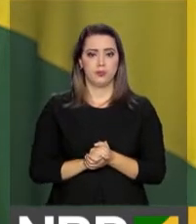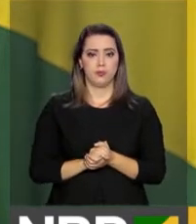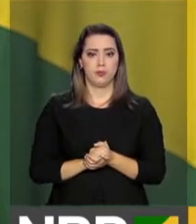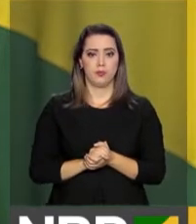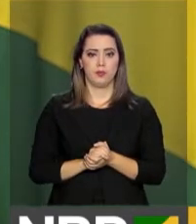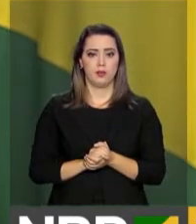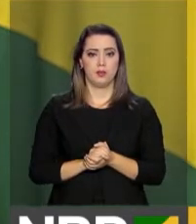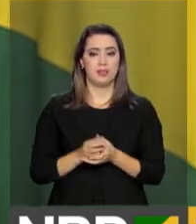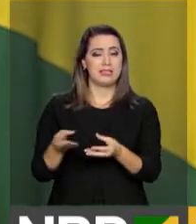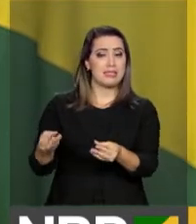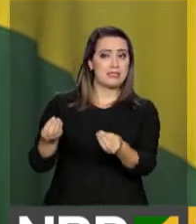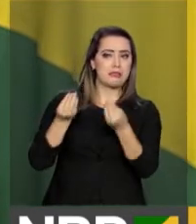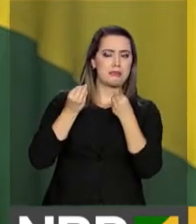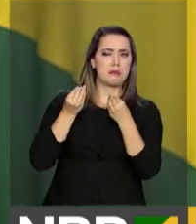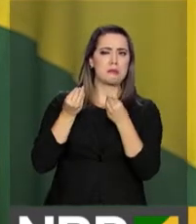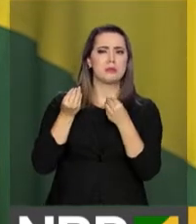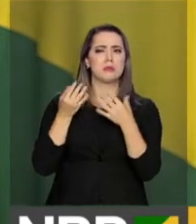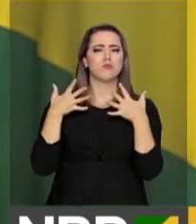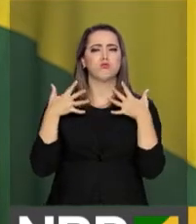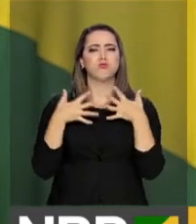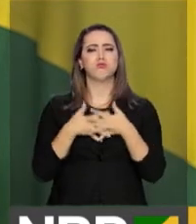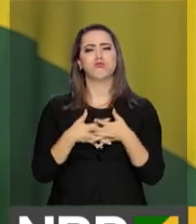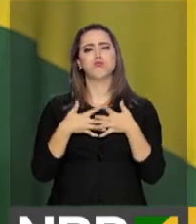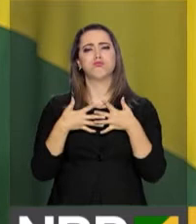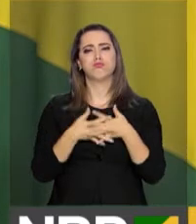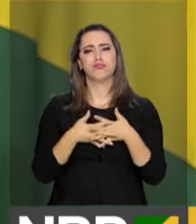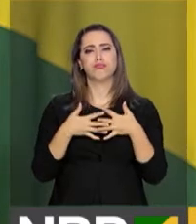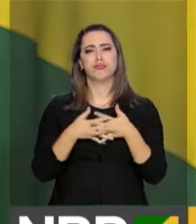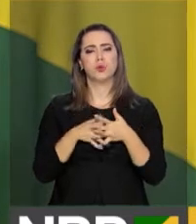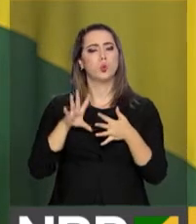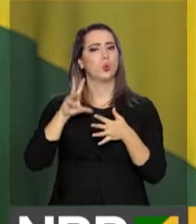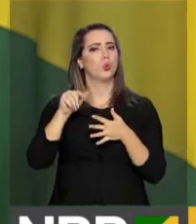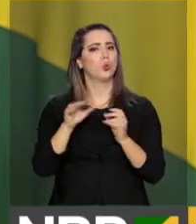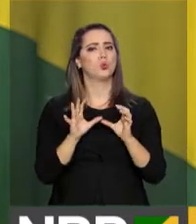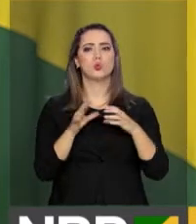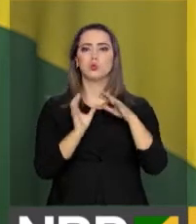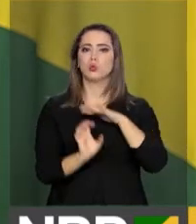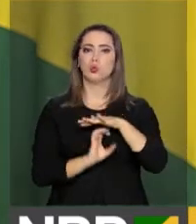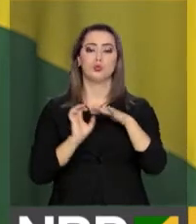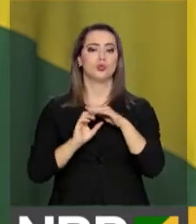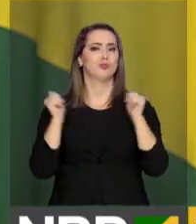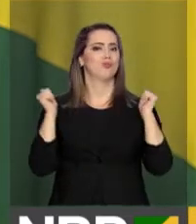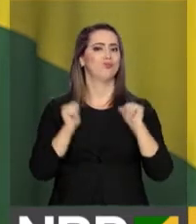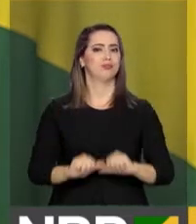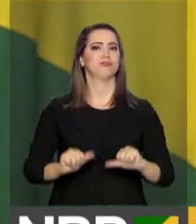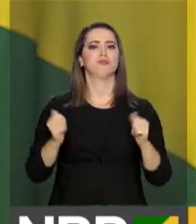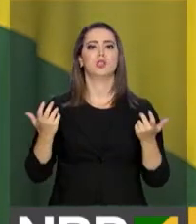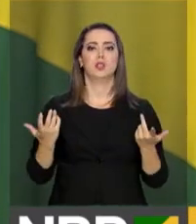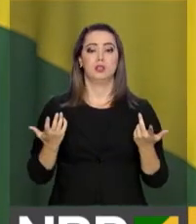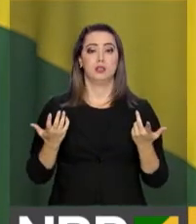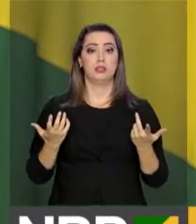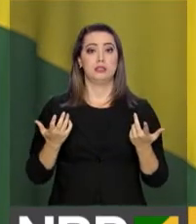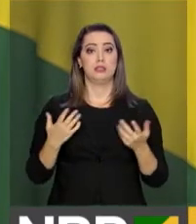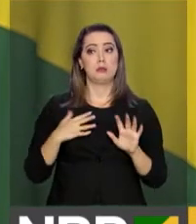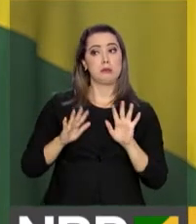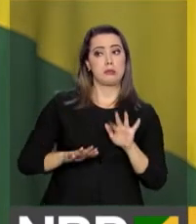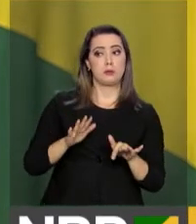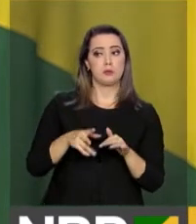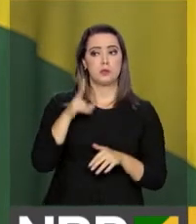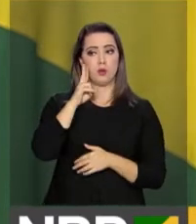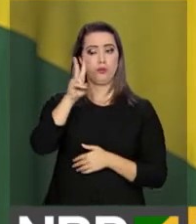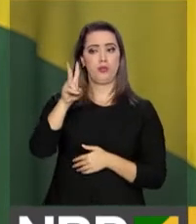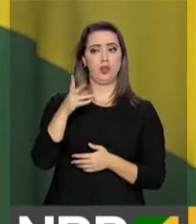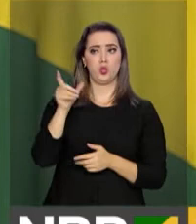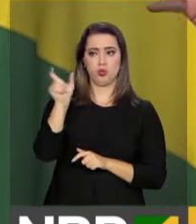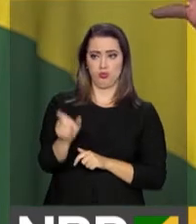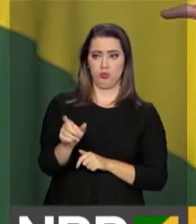tais o maior desconforto para todos os empresários eu com freqüência ouço empresário me